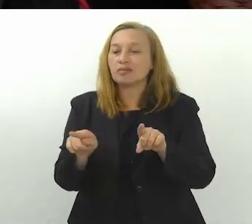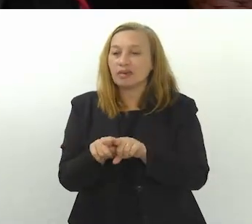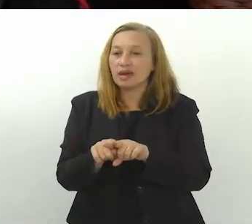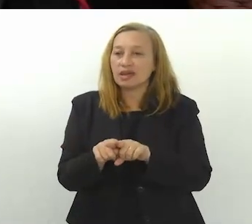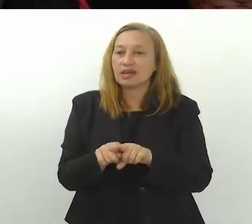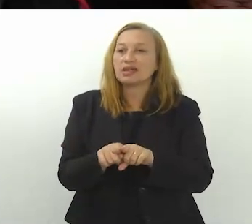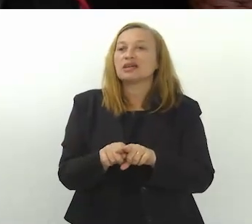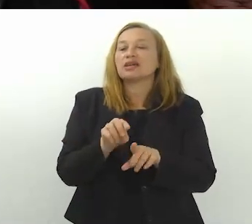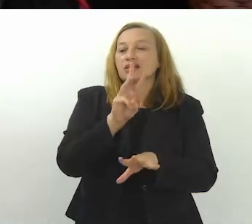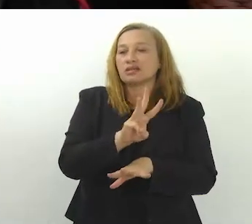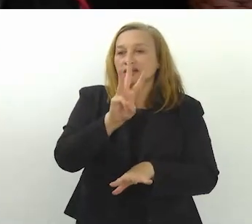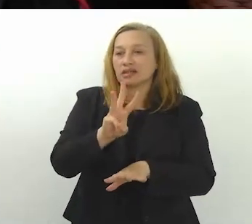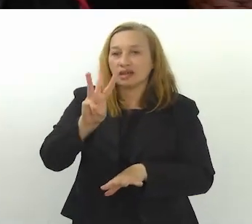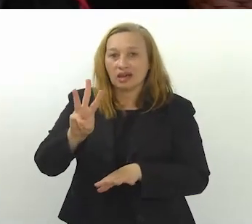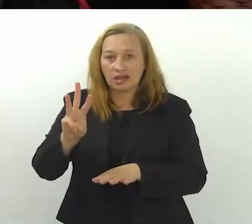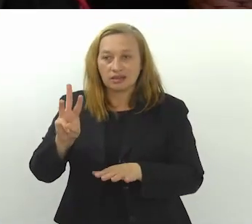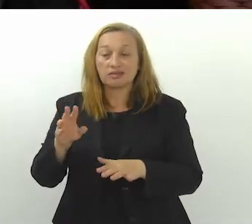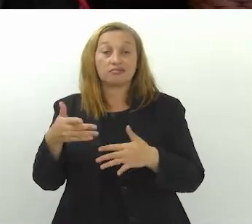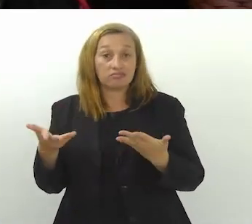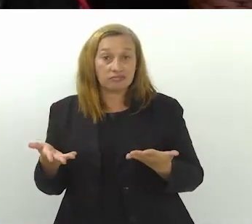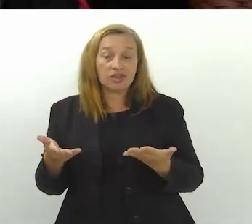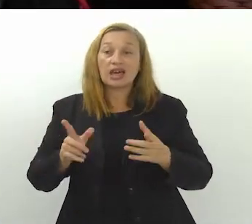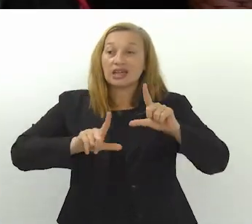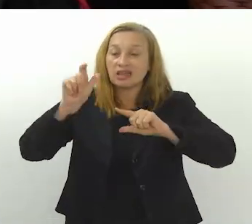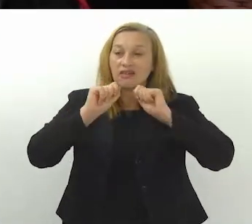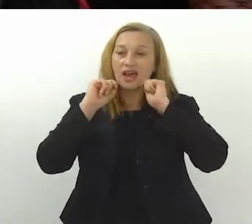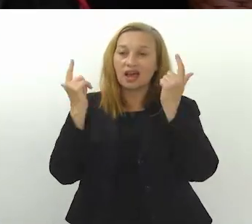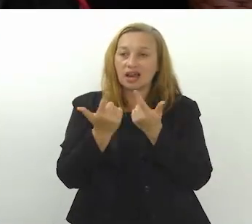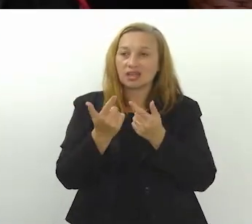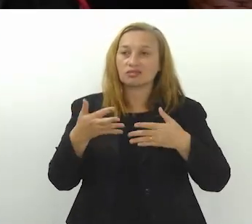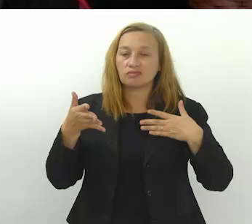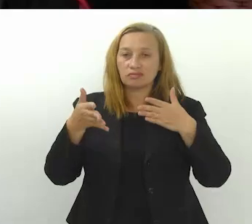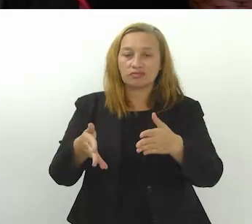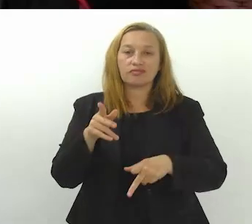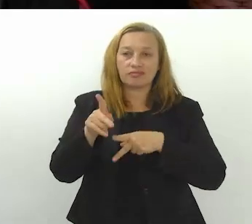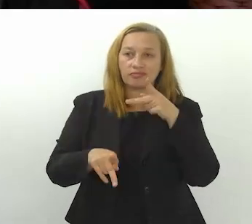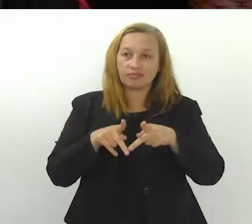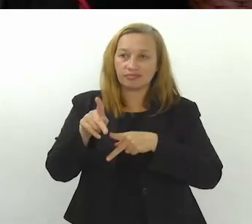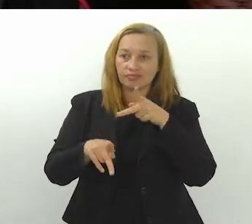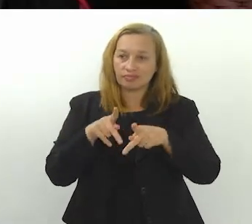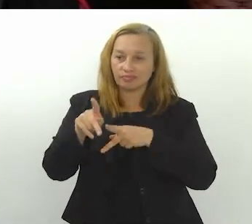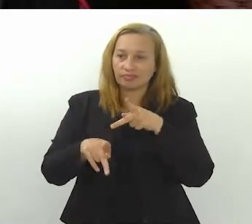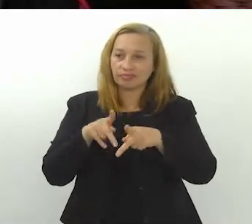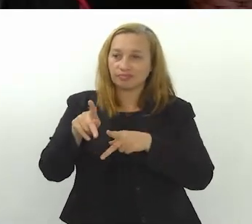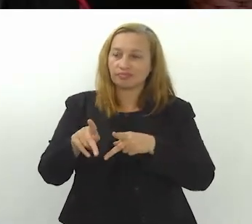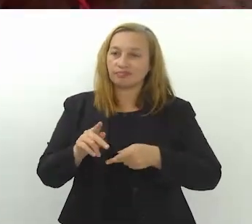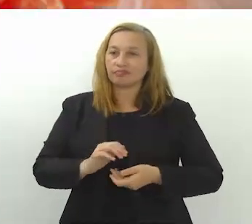alerge.rj.gov.br. TV Alerge, o canal do povo.